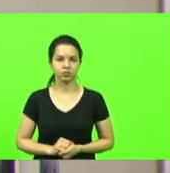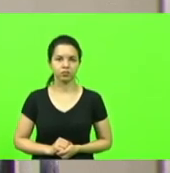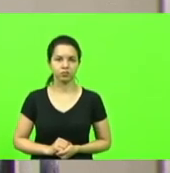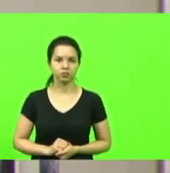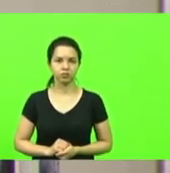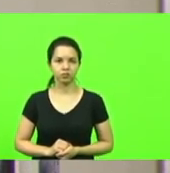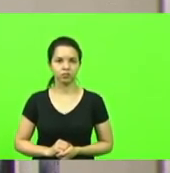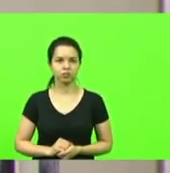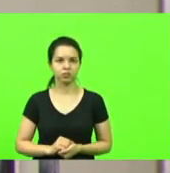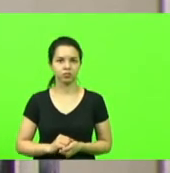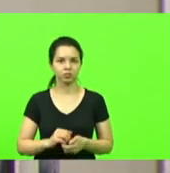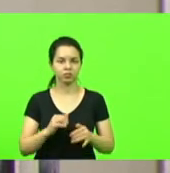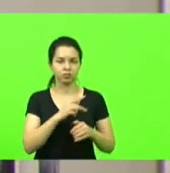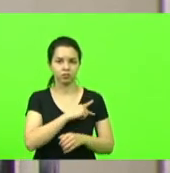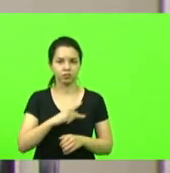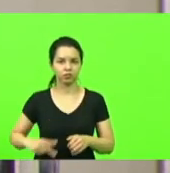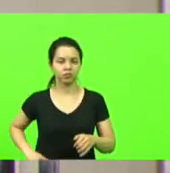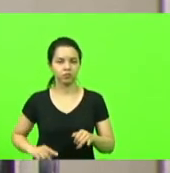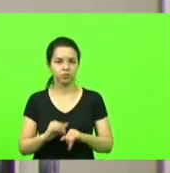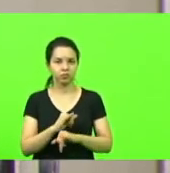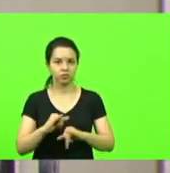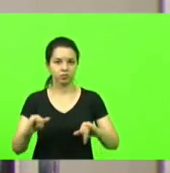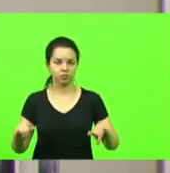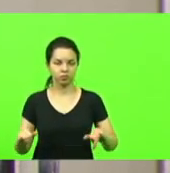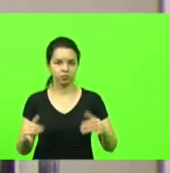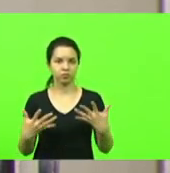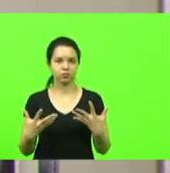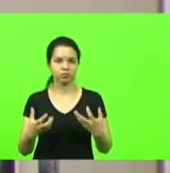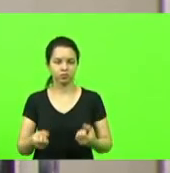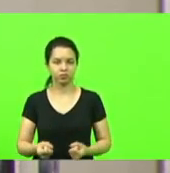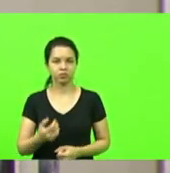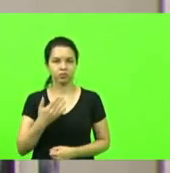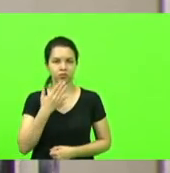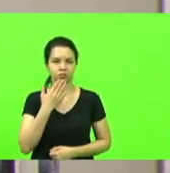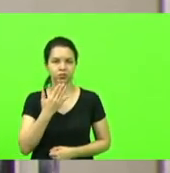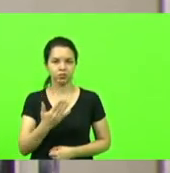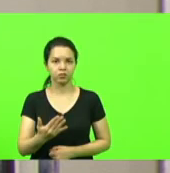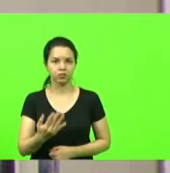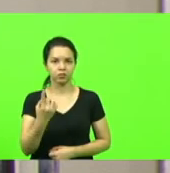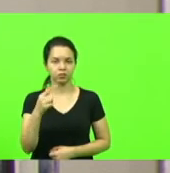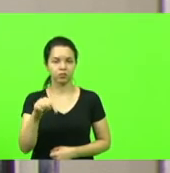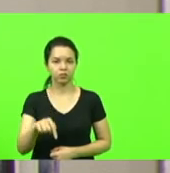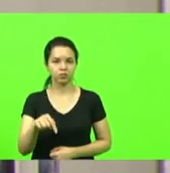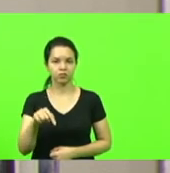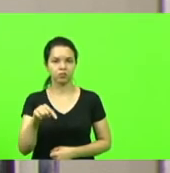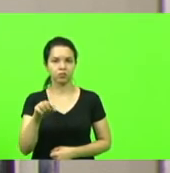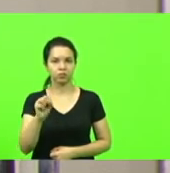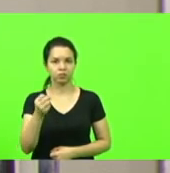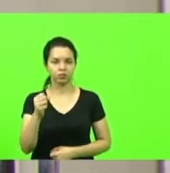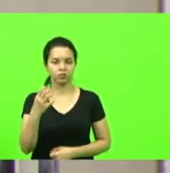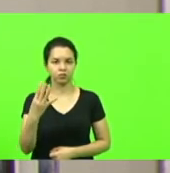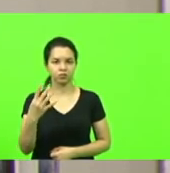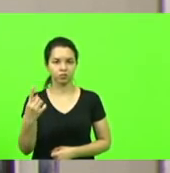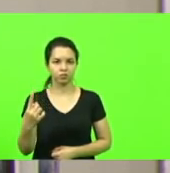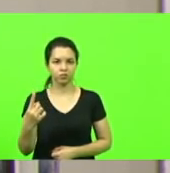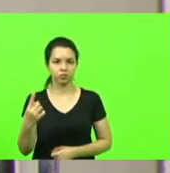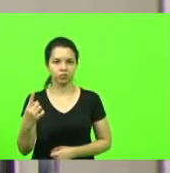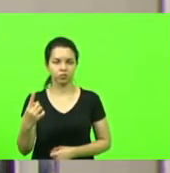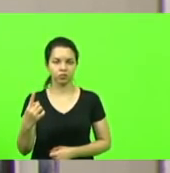Esta presidência comunica que defere os seguintes requerimentos. Requerimentos 1841 a